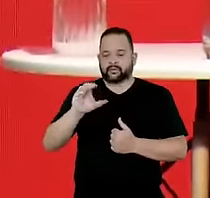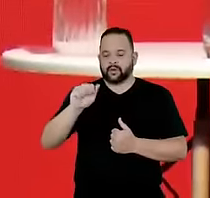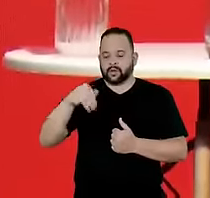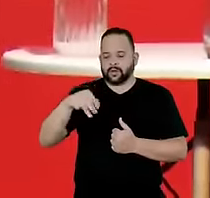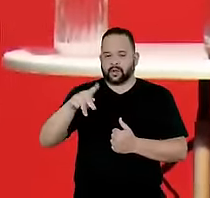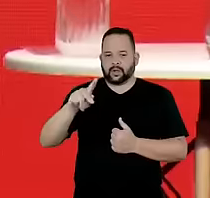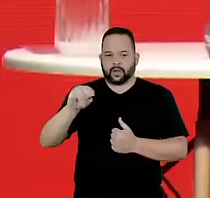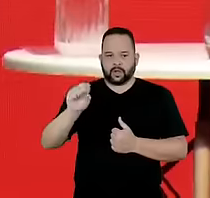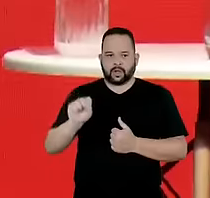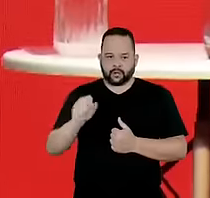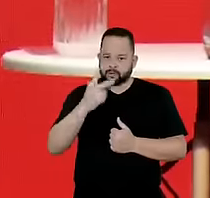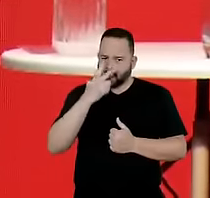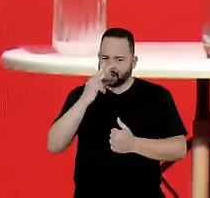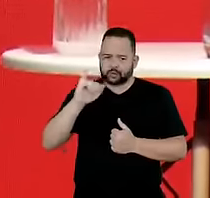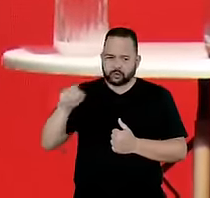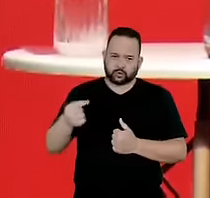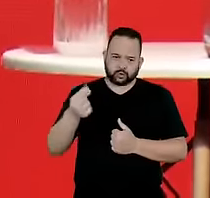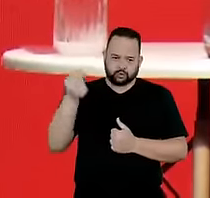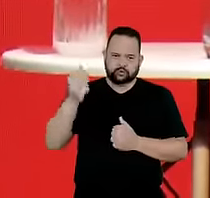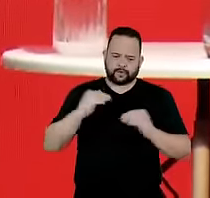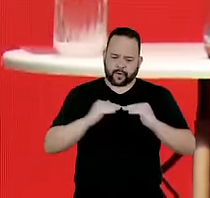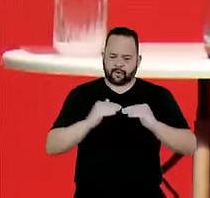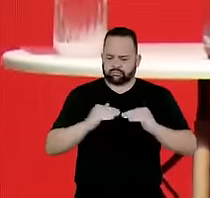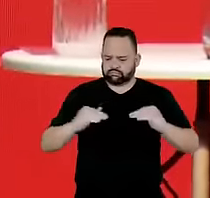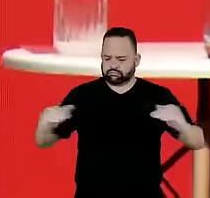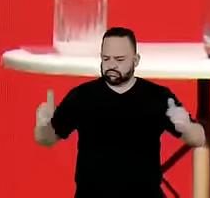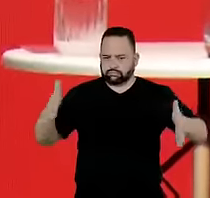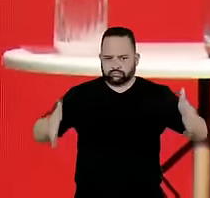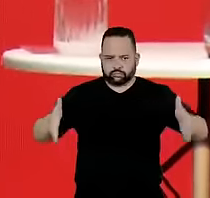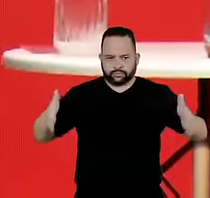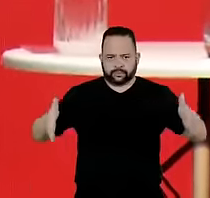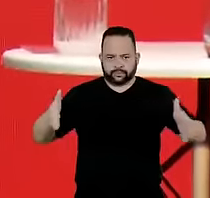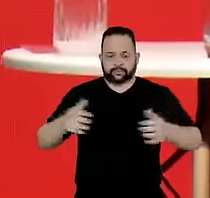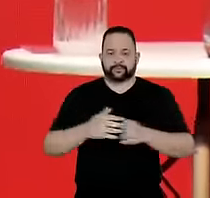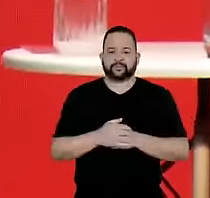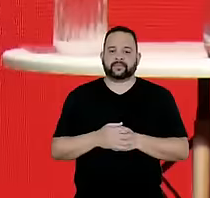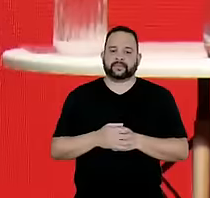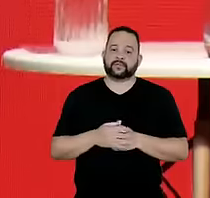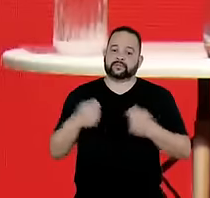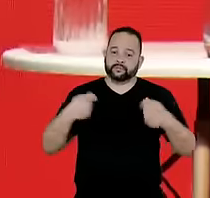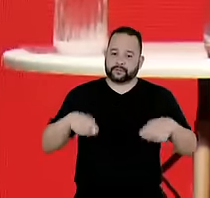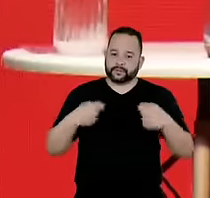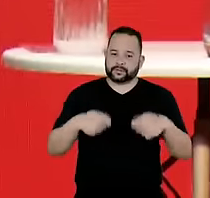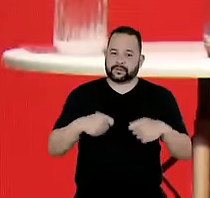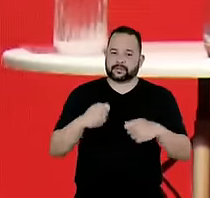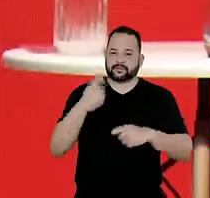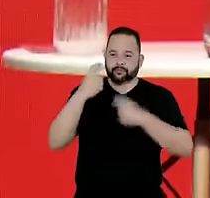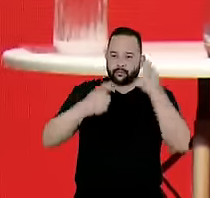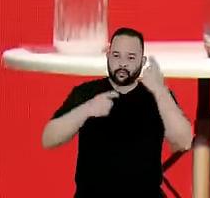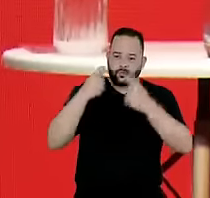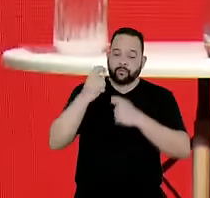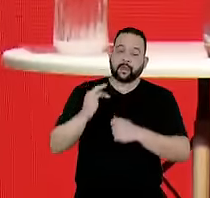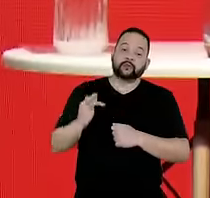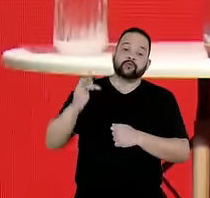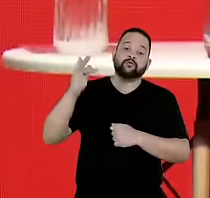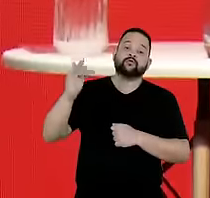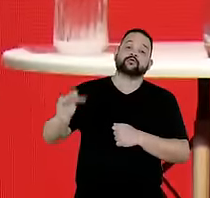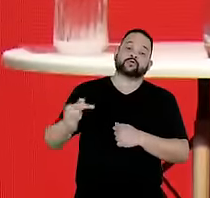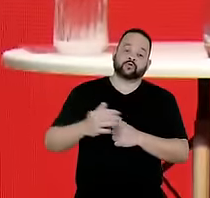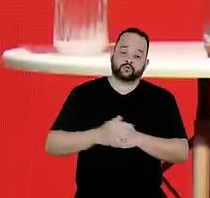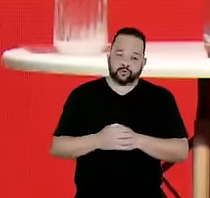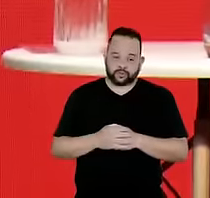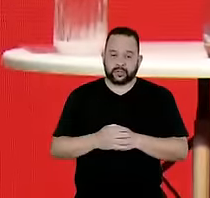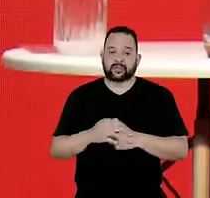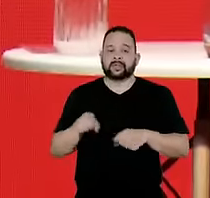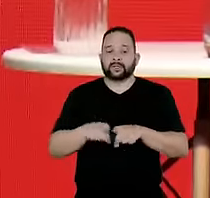ficar tranquilo nesse período e a gente tem daí a curva longa com preocupações fiscais então a gente tá tomado nessa inclinação aí de curva a gente